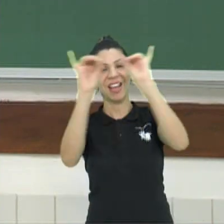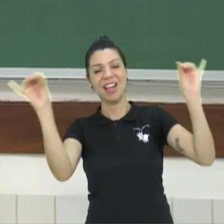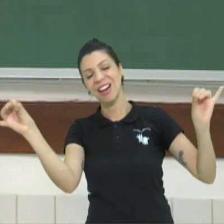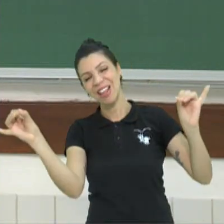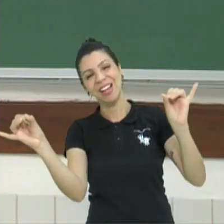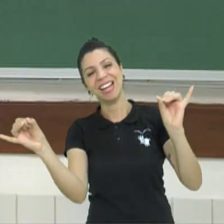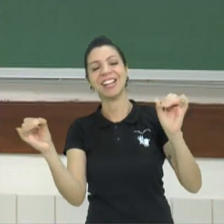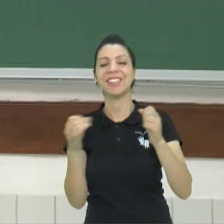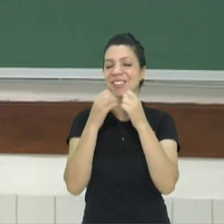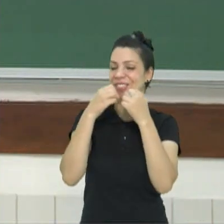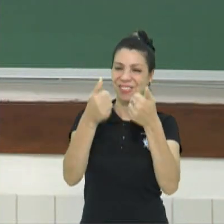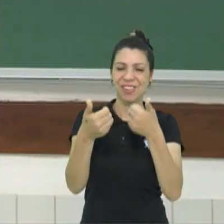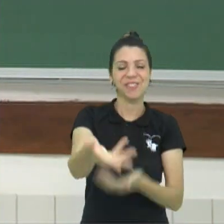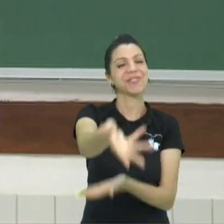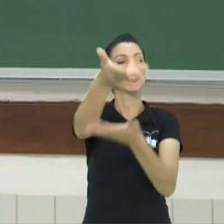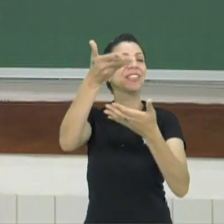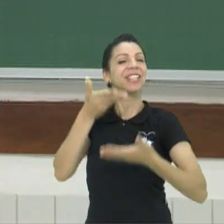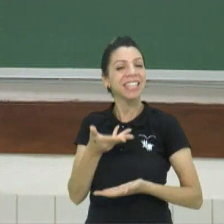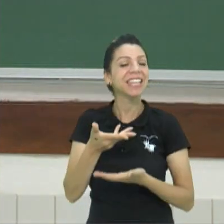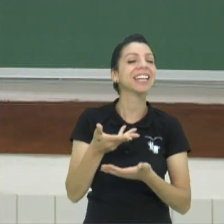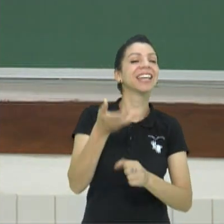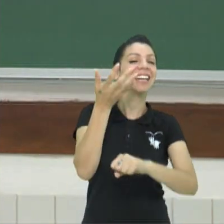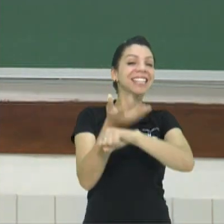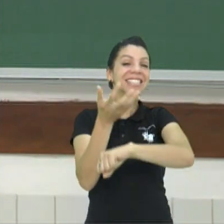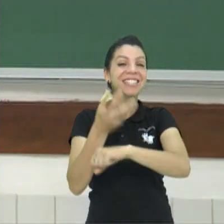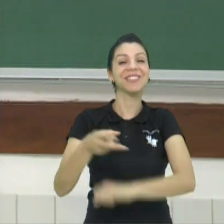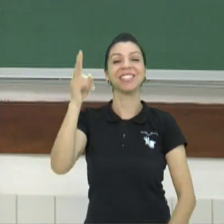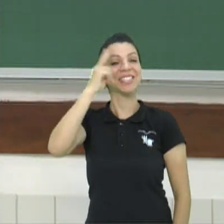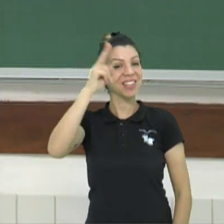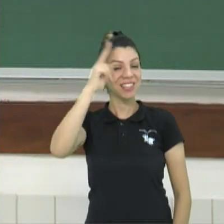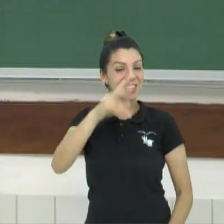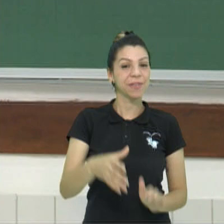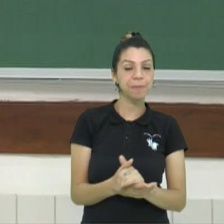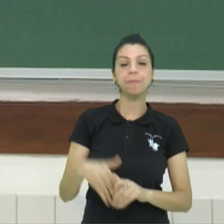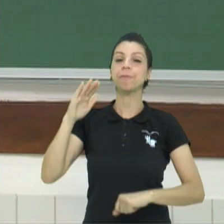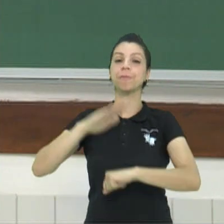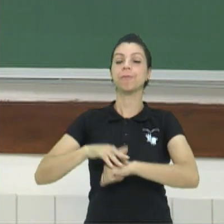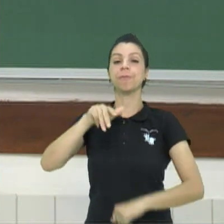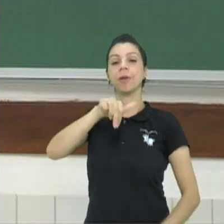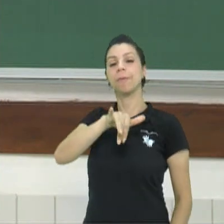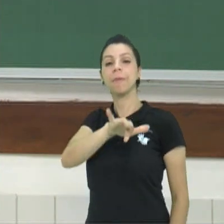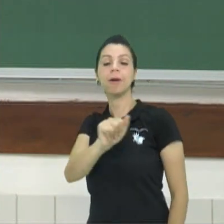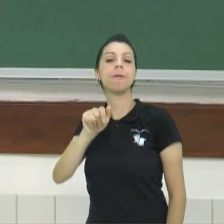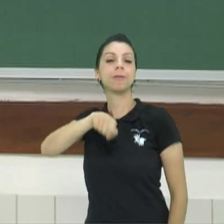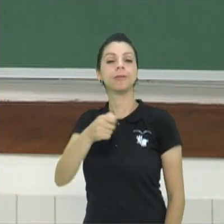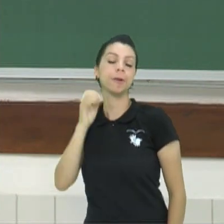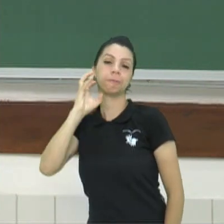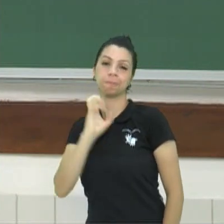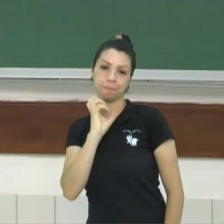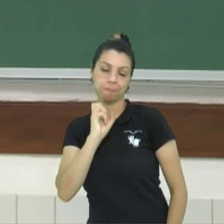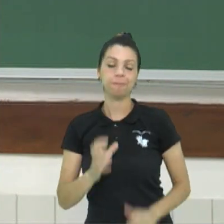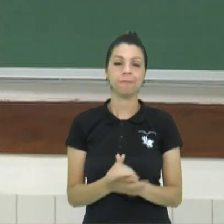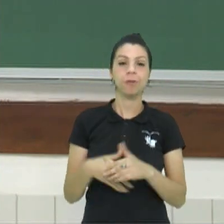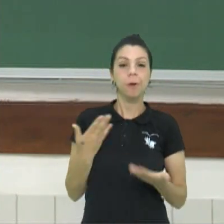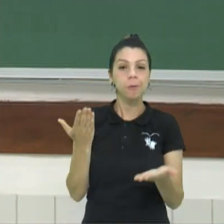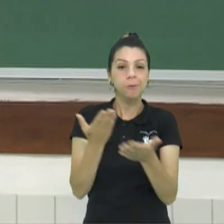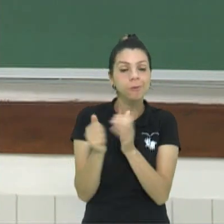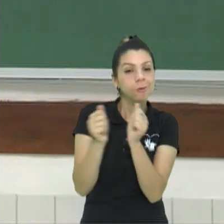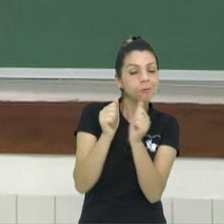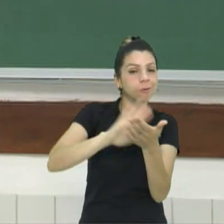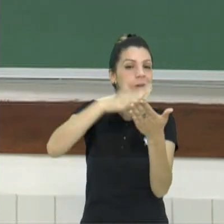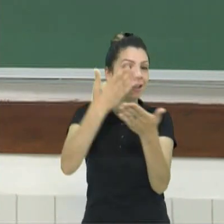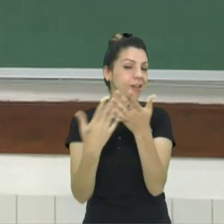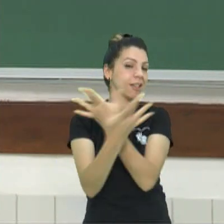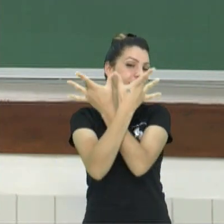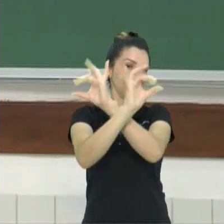Olá, povo! Bem-vindos a mais uma aula de História. Eu sou o professor Marlon, junto com você, comigo, a